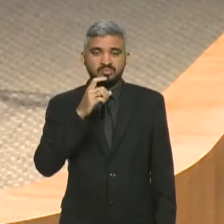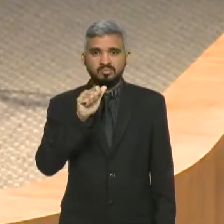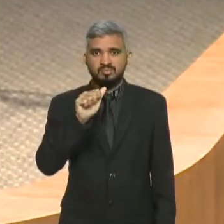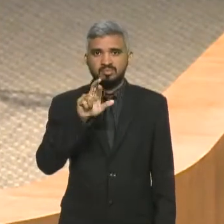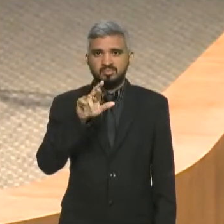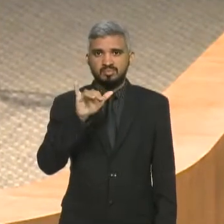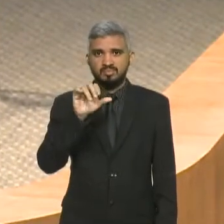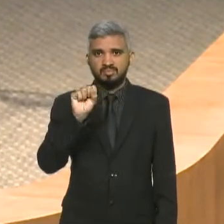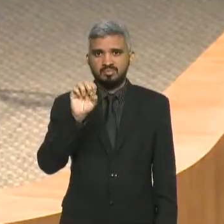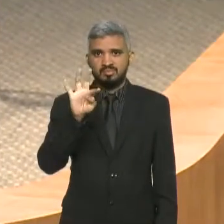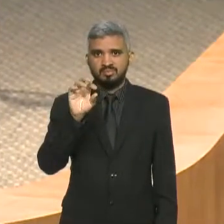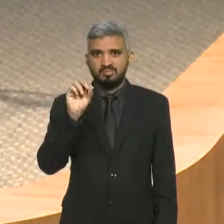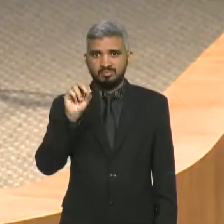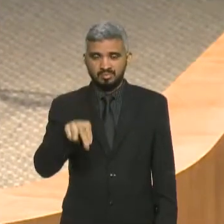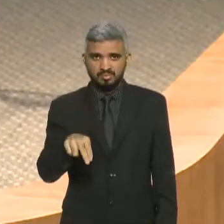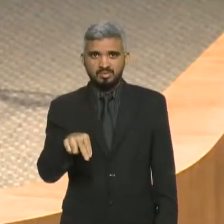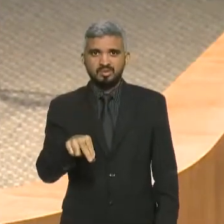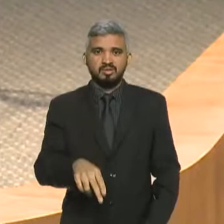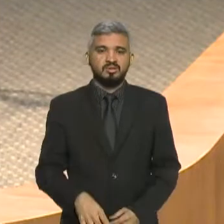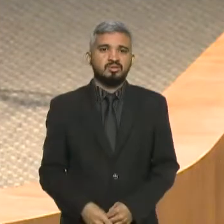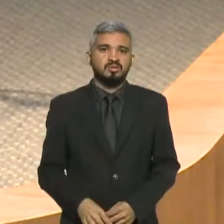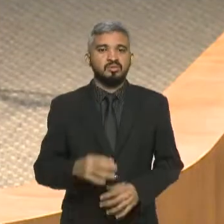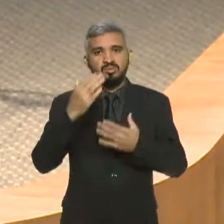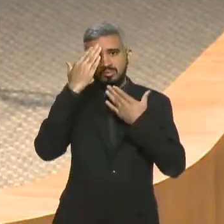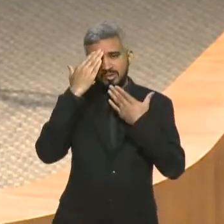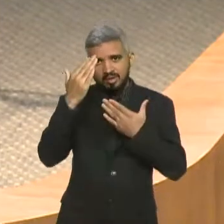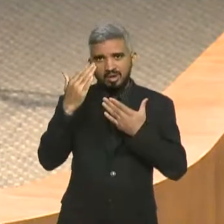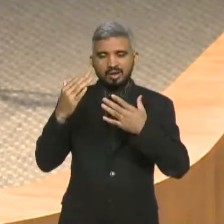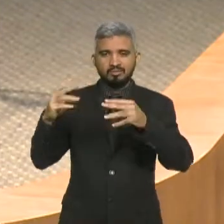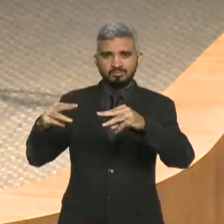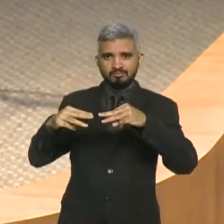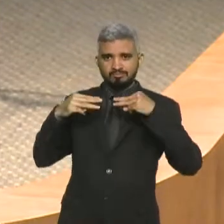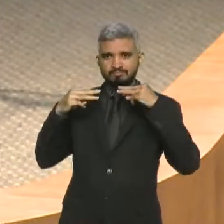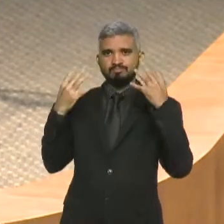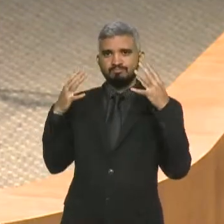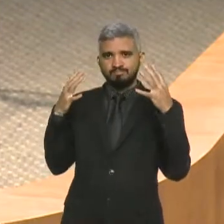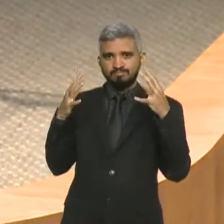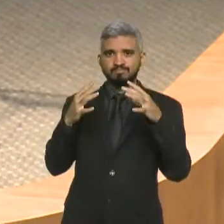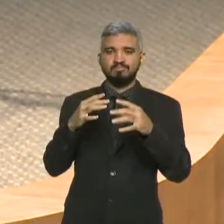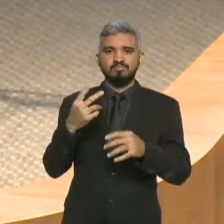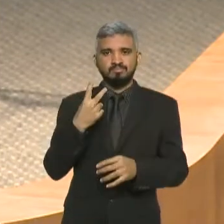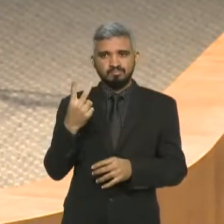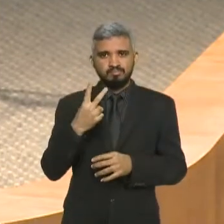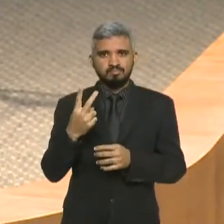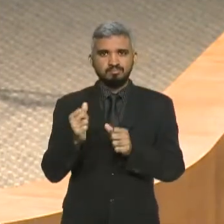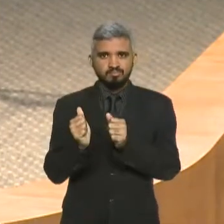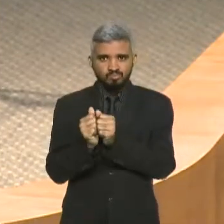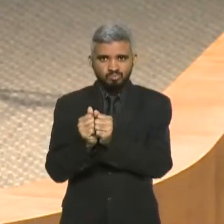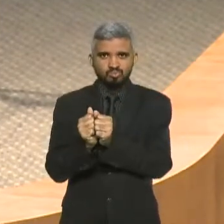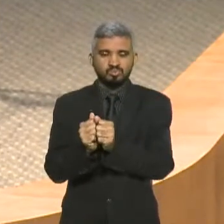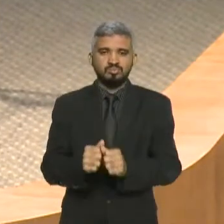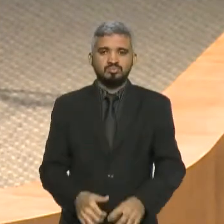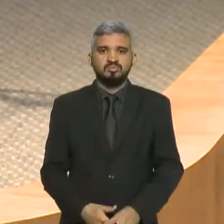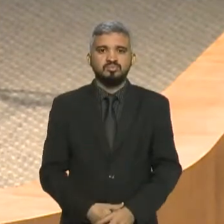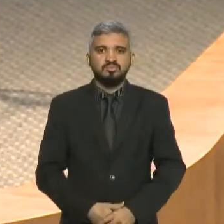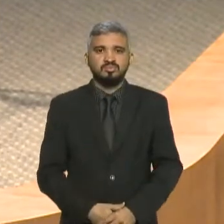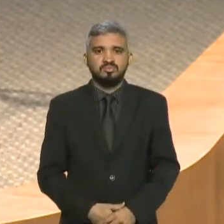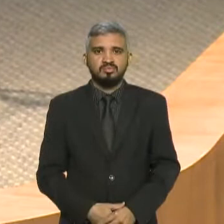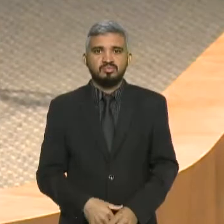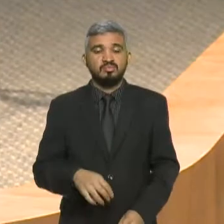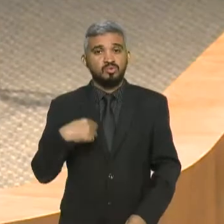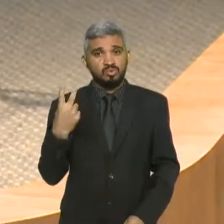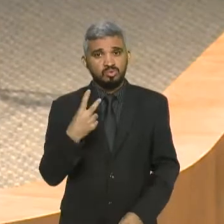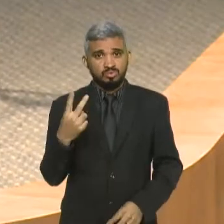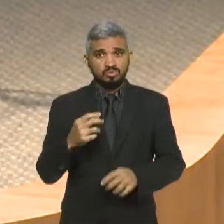amigo, muito obrigado pelas felicitações. Estamos juntos. Mais juntos que você possa imaginar. Estamos